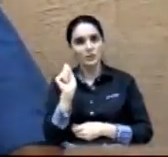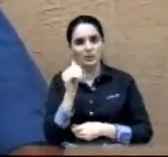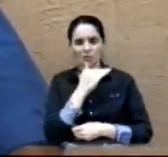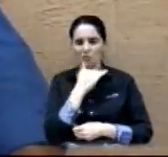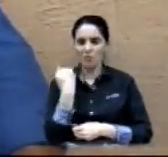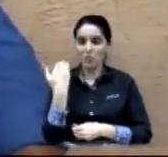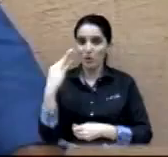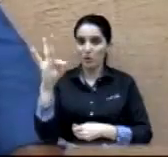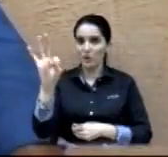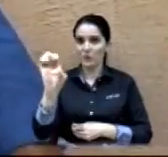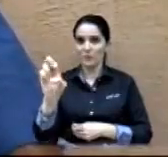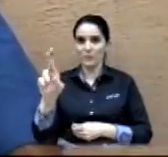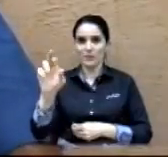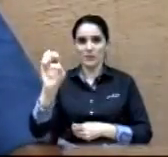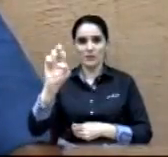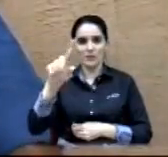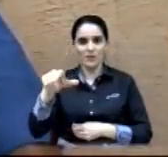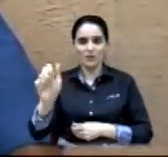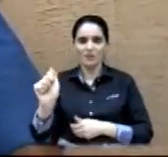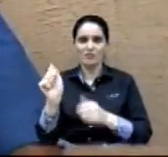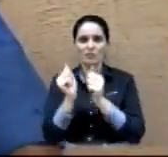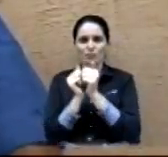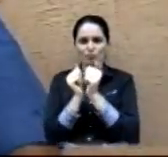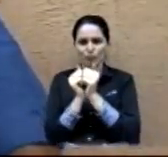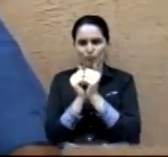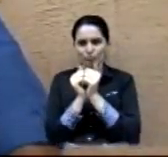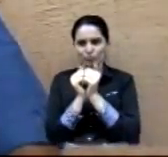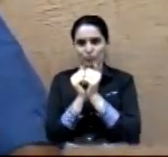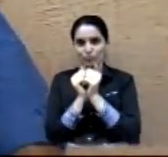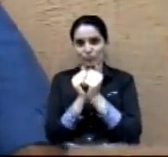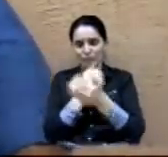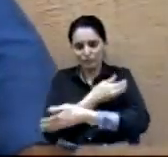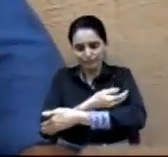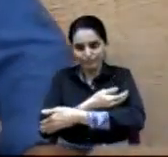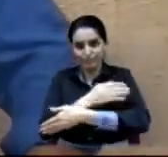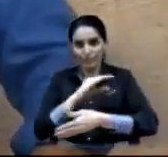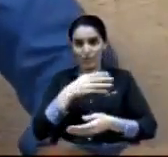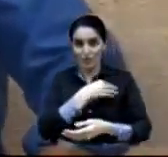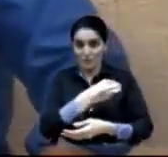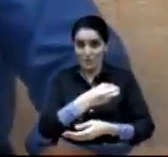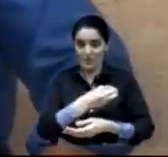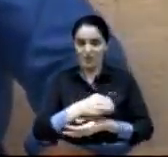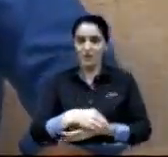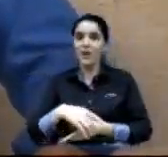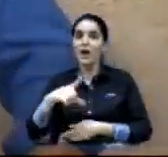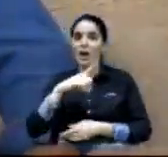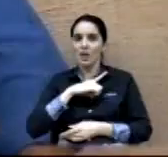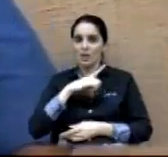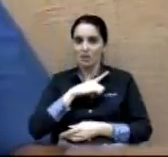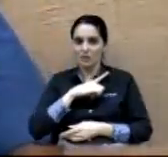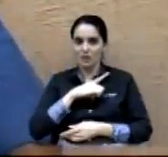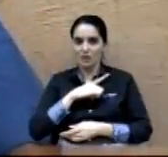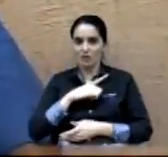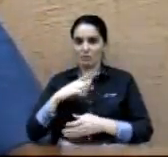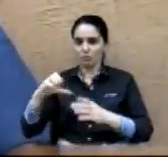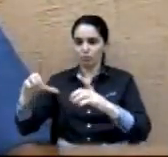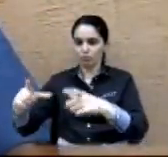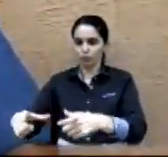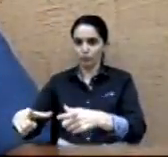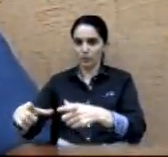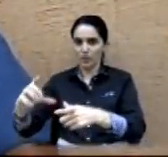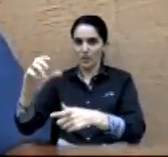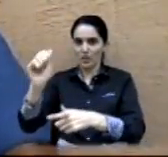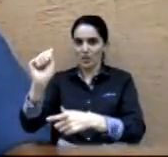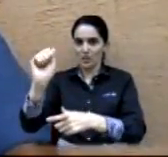também uma passarela ali. Nós precisamos ali de uma passarela, porque tem a Fundação Casa. Então esse é o nosso pedido.